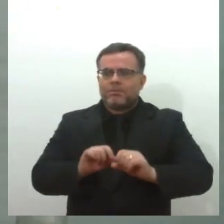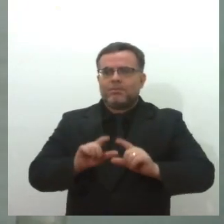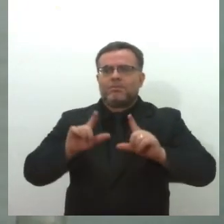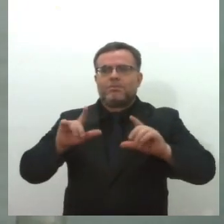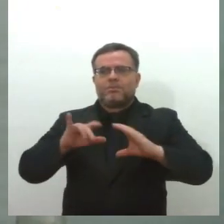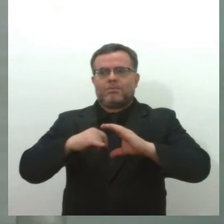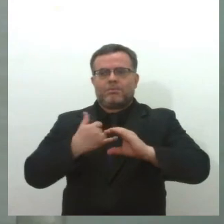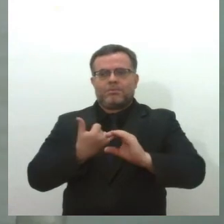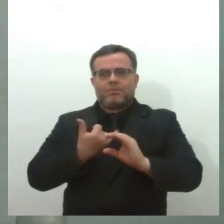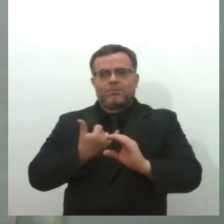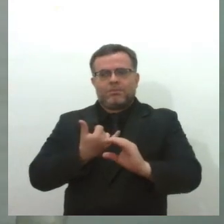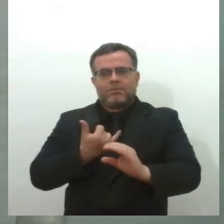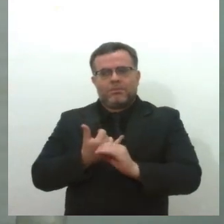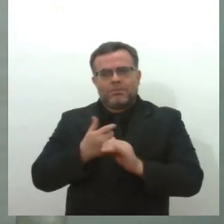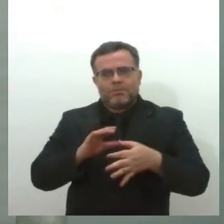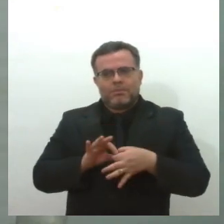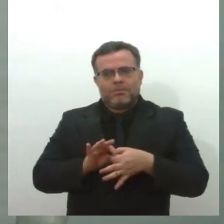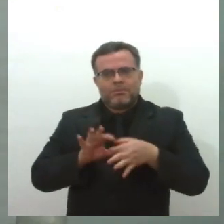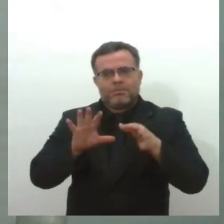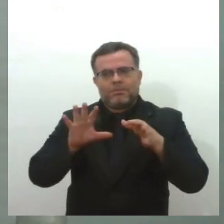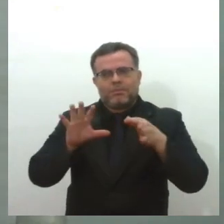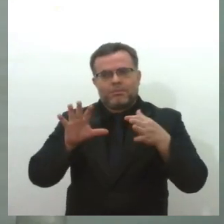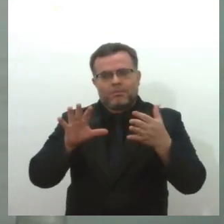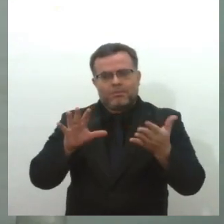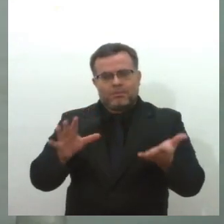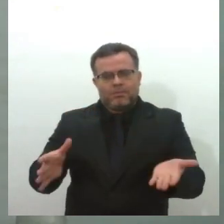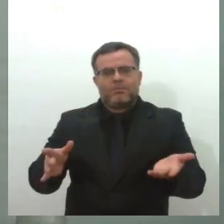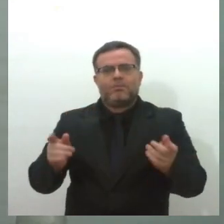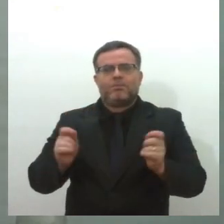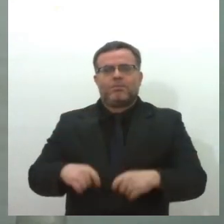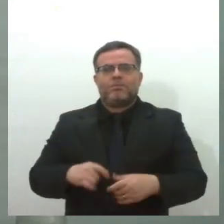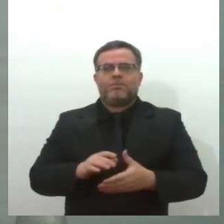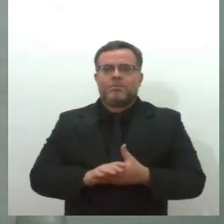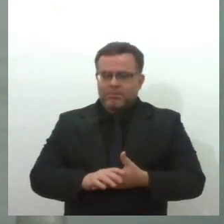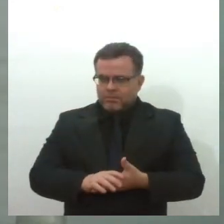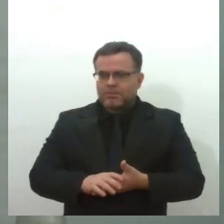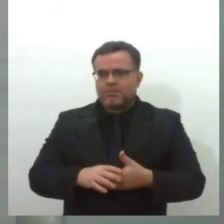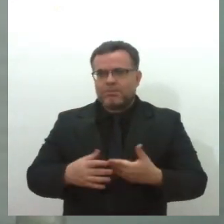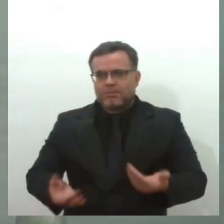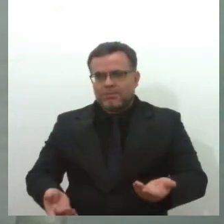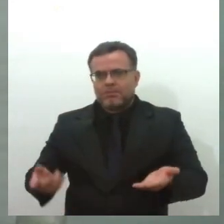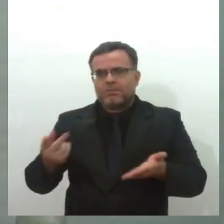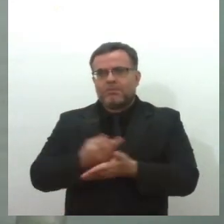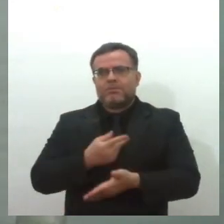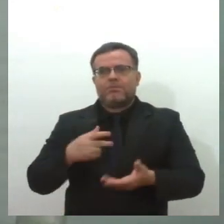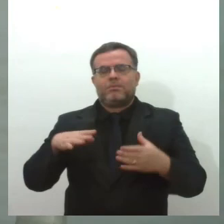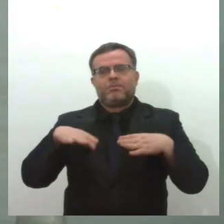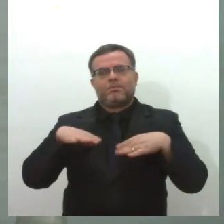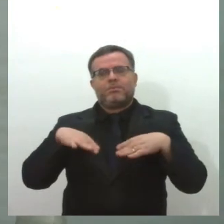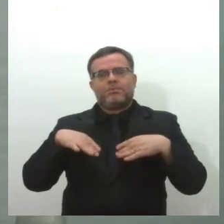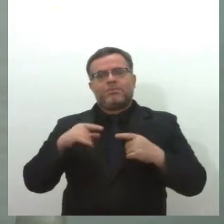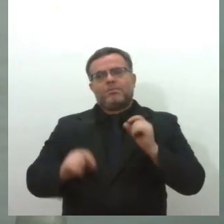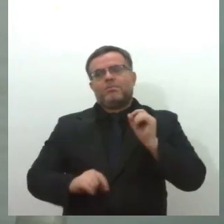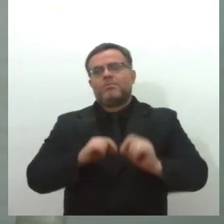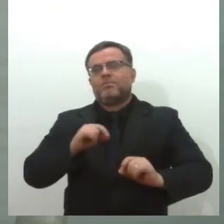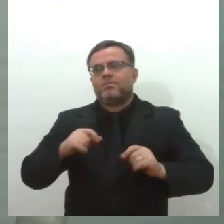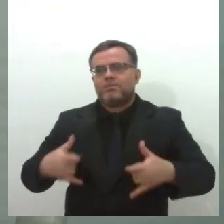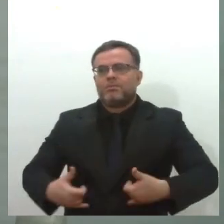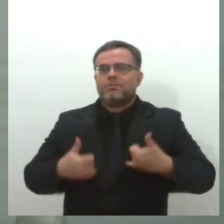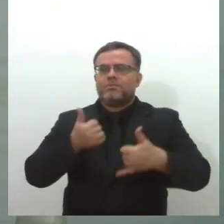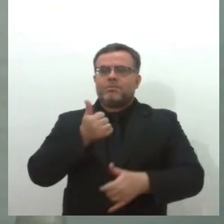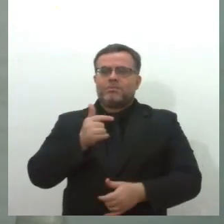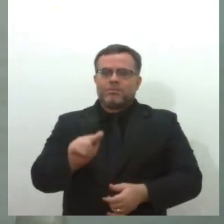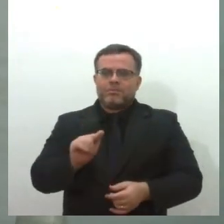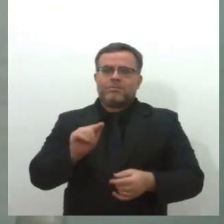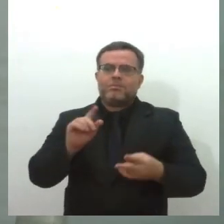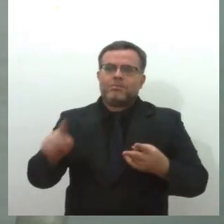celular no QR Code que aparece do seu lado esquerdo, no canto inferior da tela. Em virtude do feriado do aniversário de Aracaju, no dia 17 de